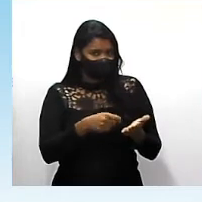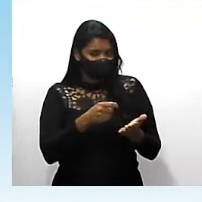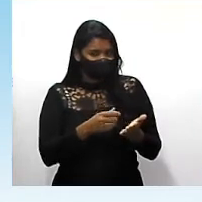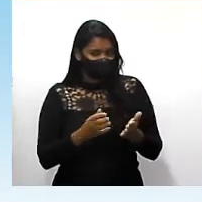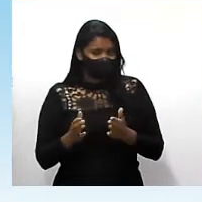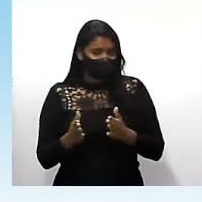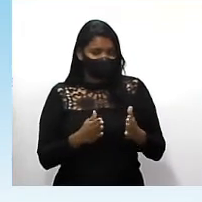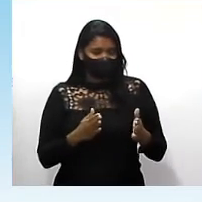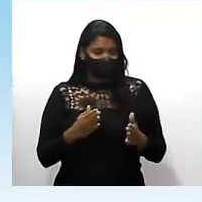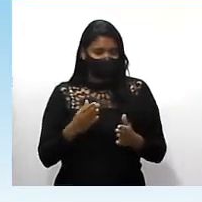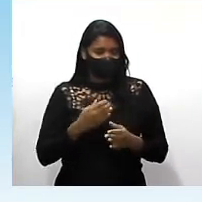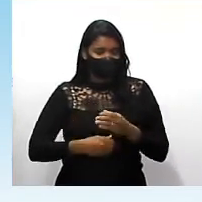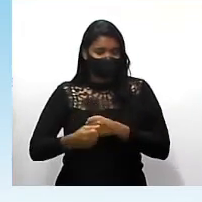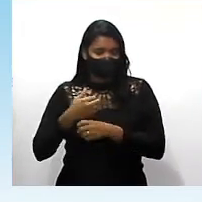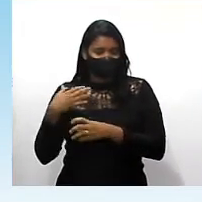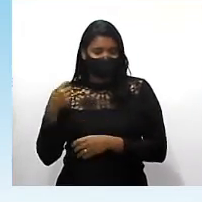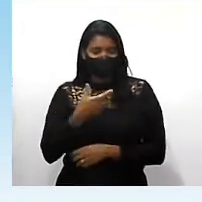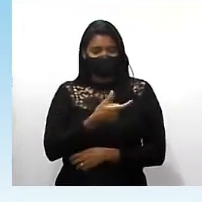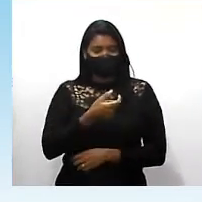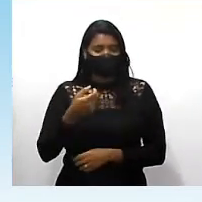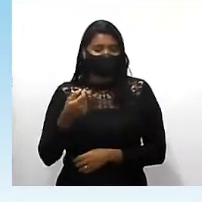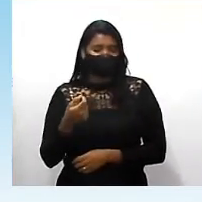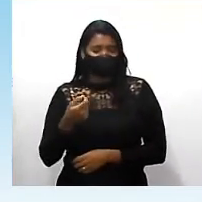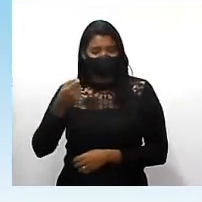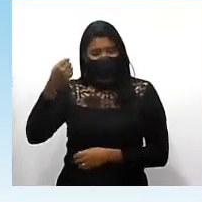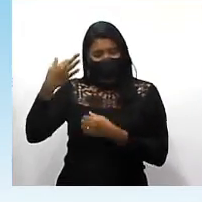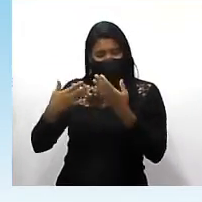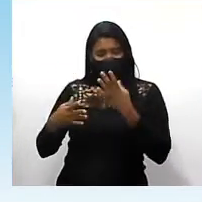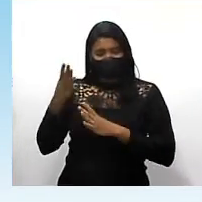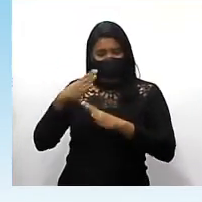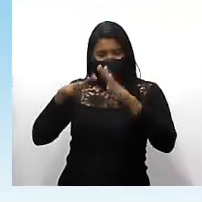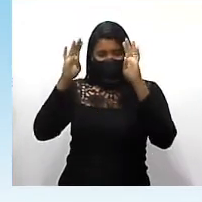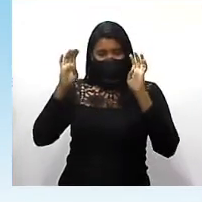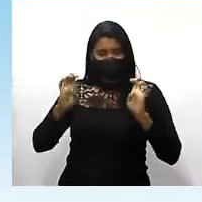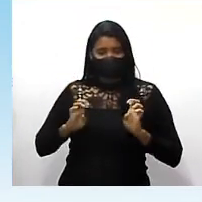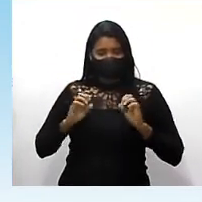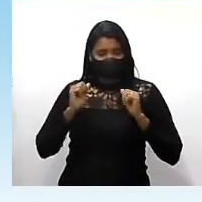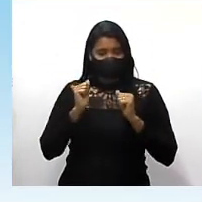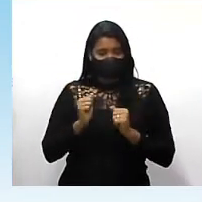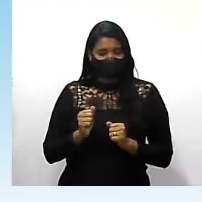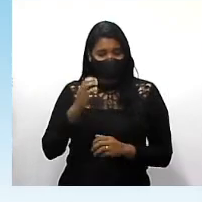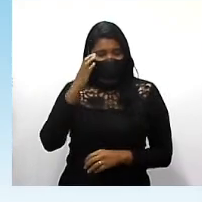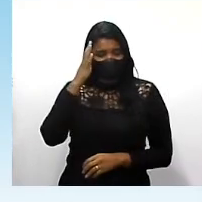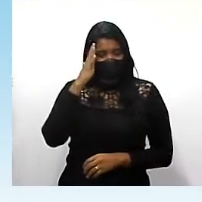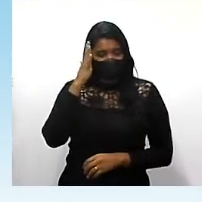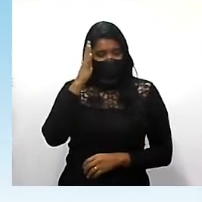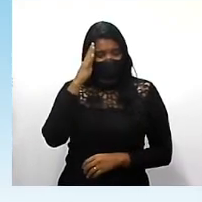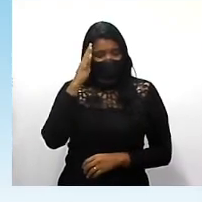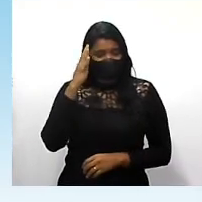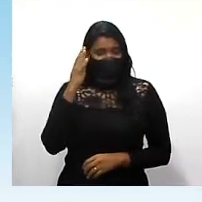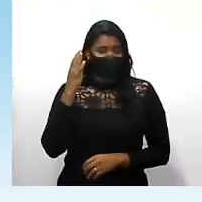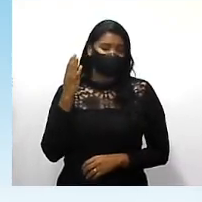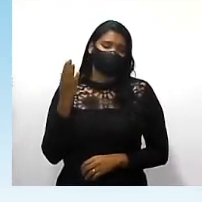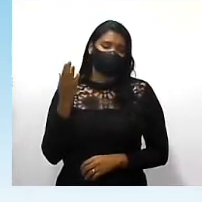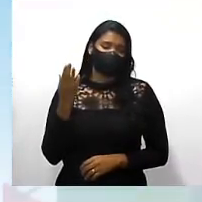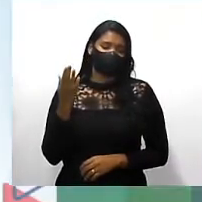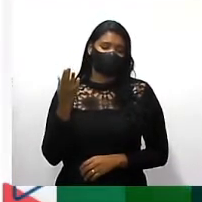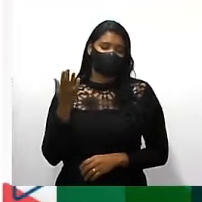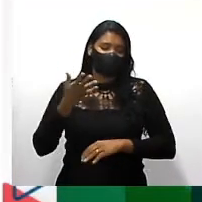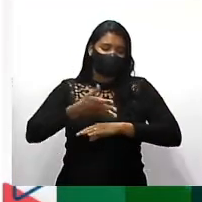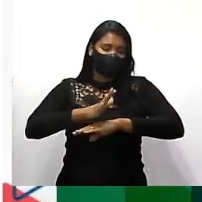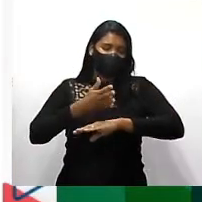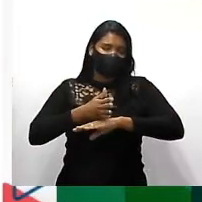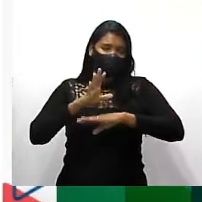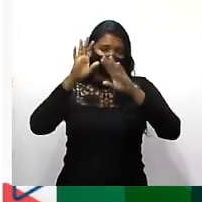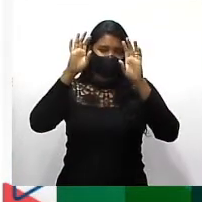ano 2000 que ele diz o seguinte: a bioética pode ser entendida como sendo a aplicação prática da